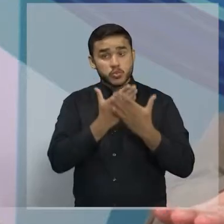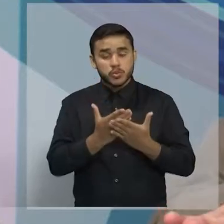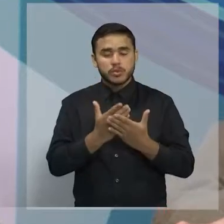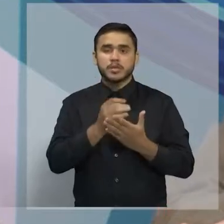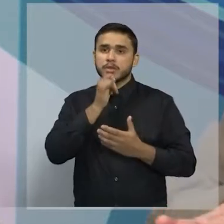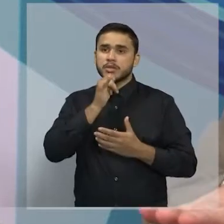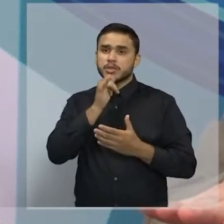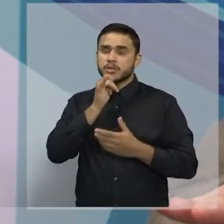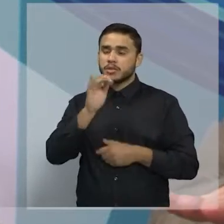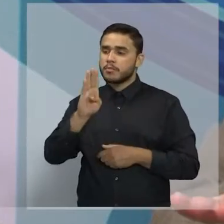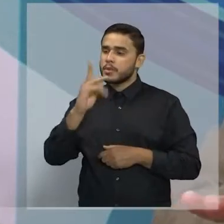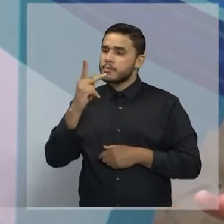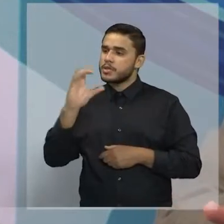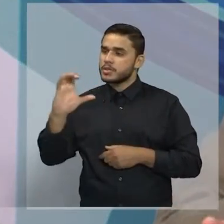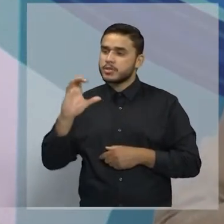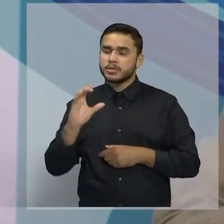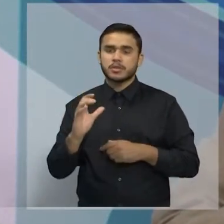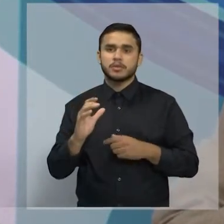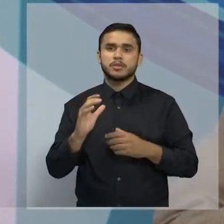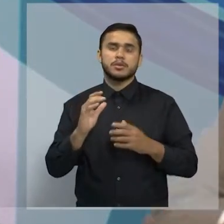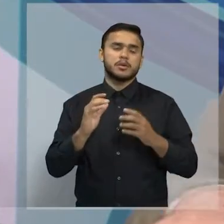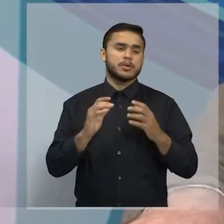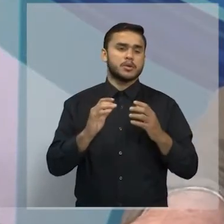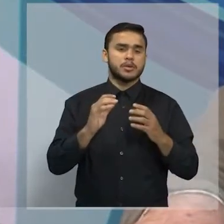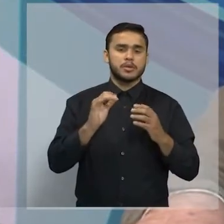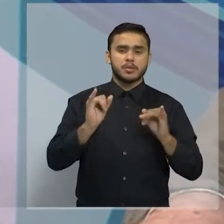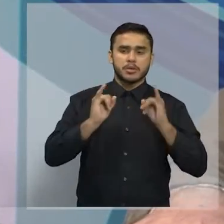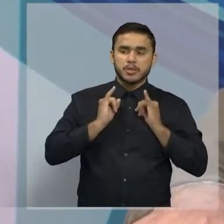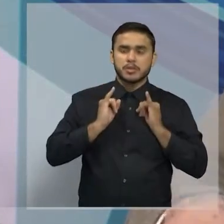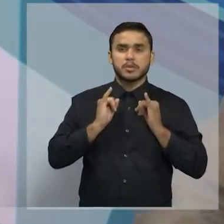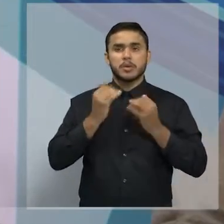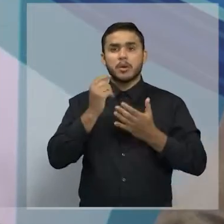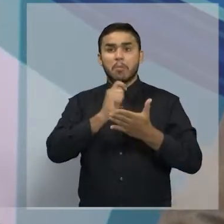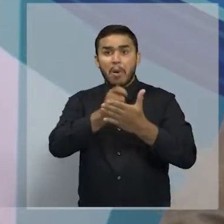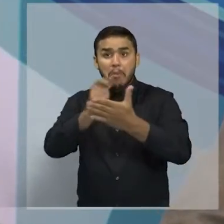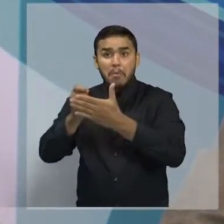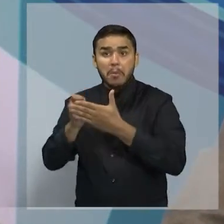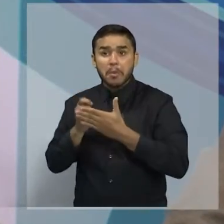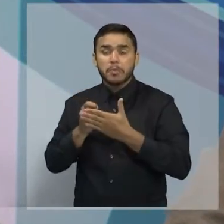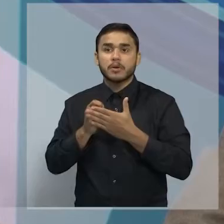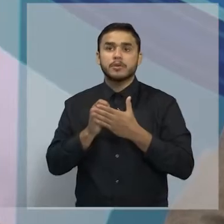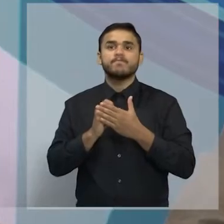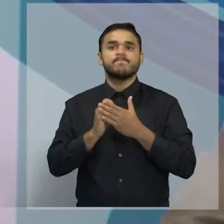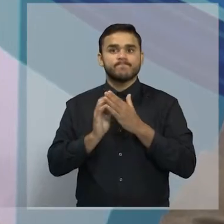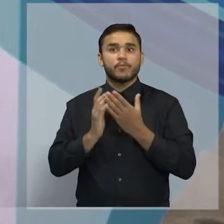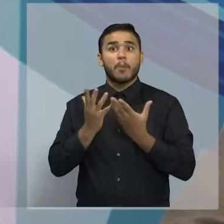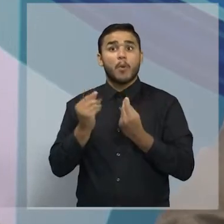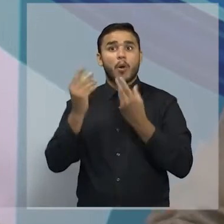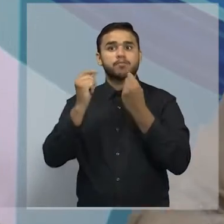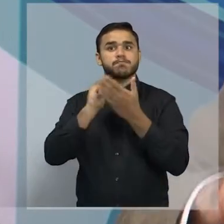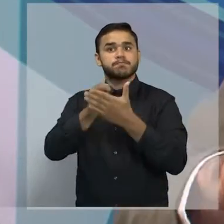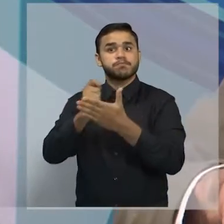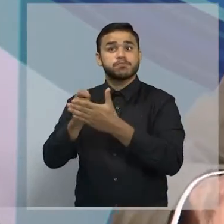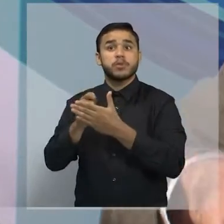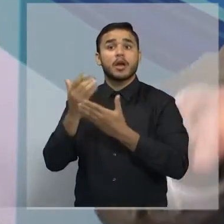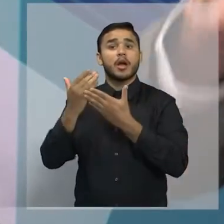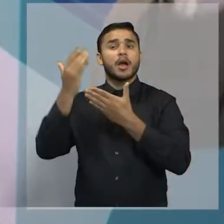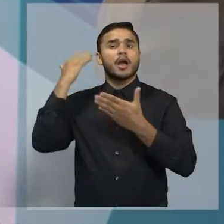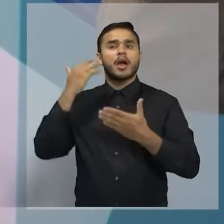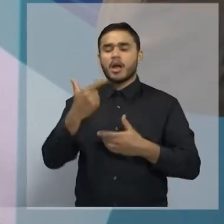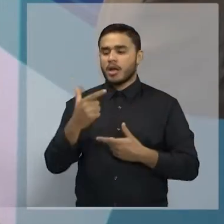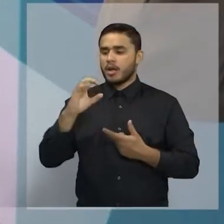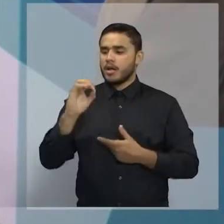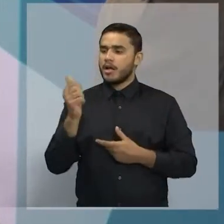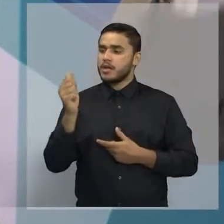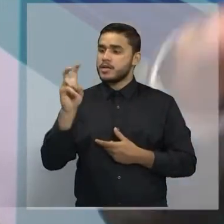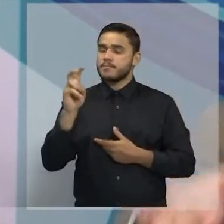do benefício pago ela é ascendente mais rápida do que aqui. Em 2015, por conta da crise, isso agrava, a